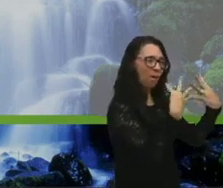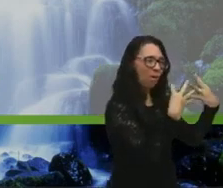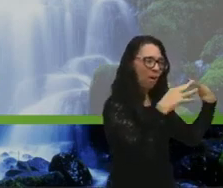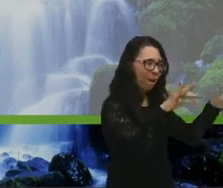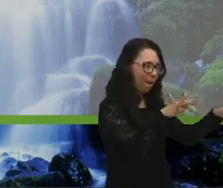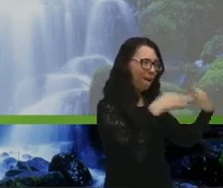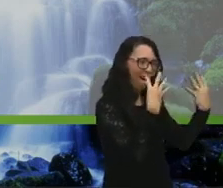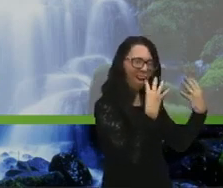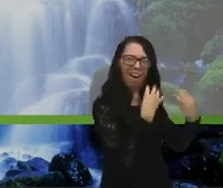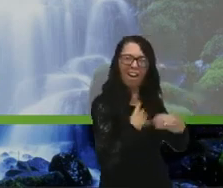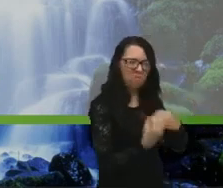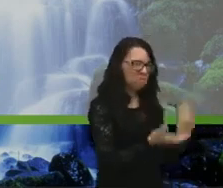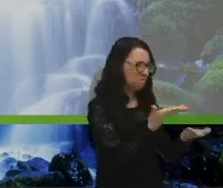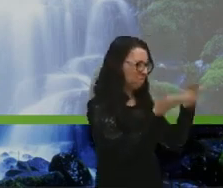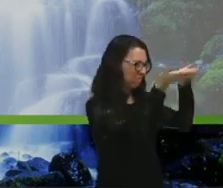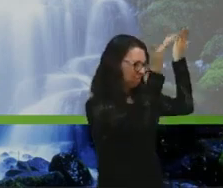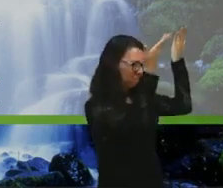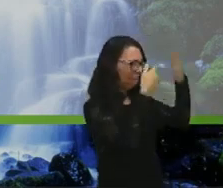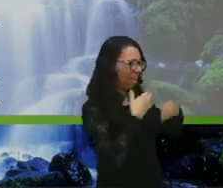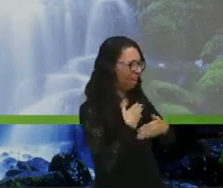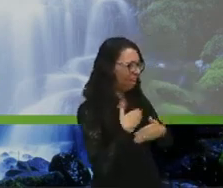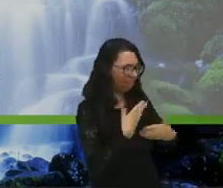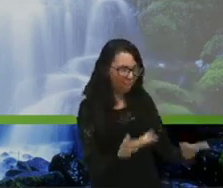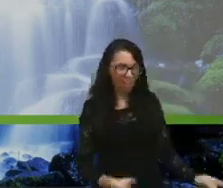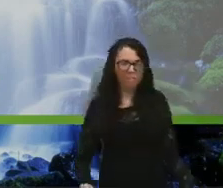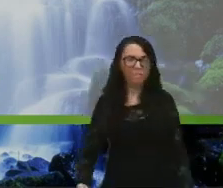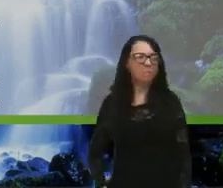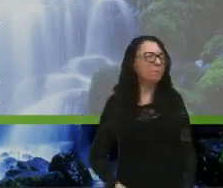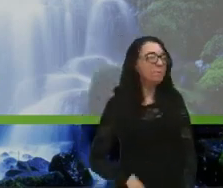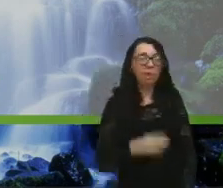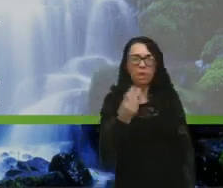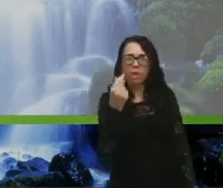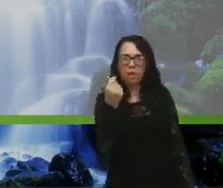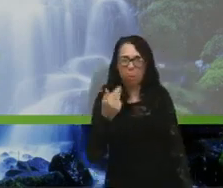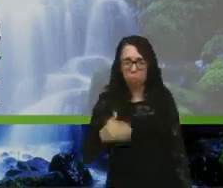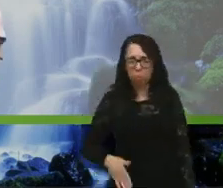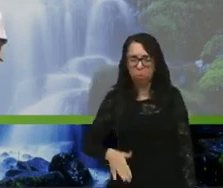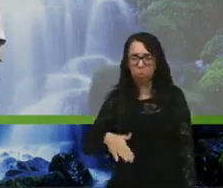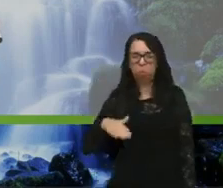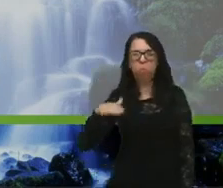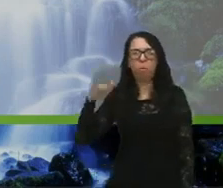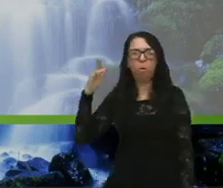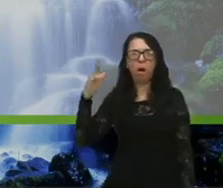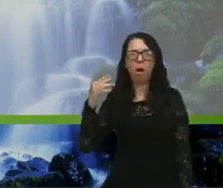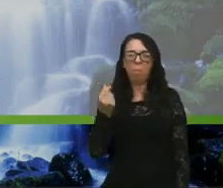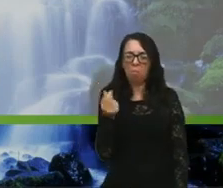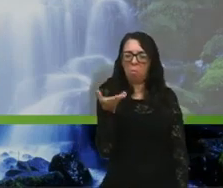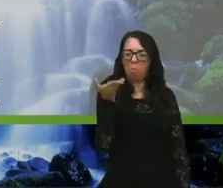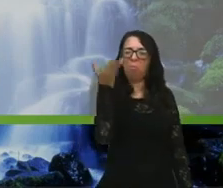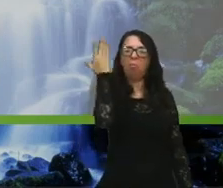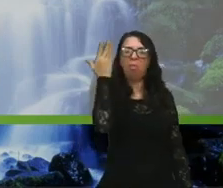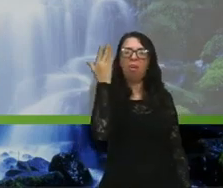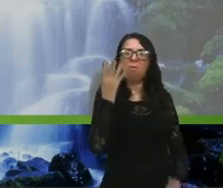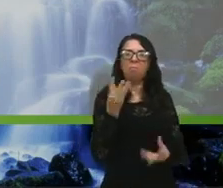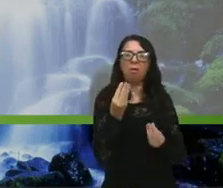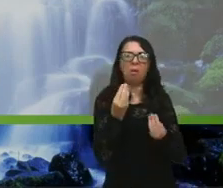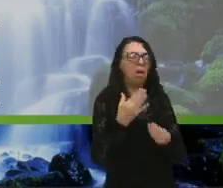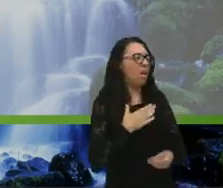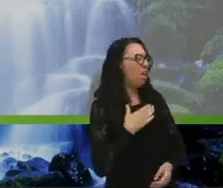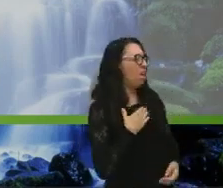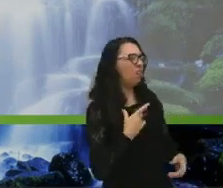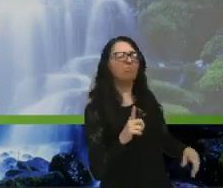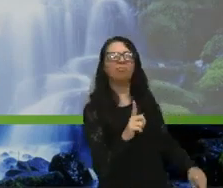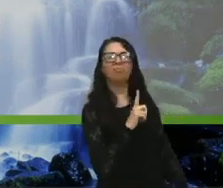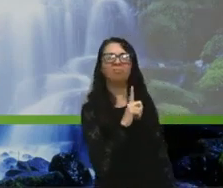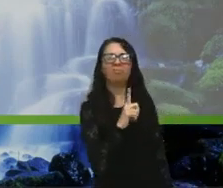mamão, adoram o dinheiro, o Deus que faz com que as pessoas sintam que estão no